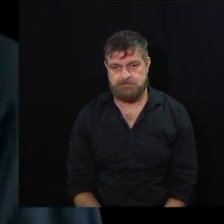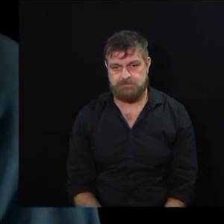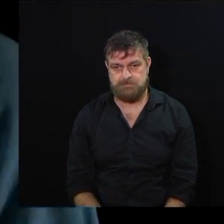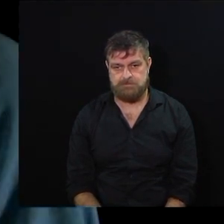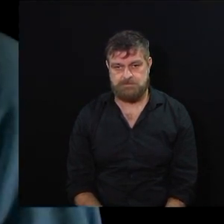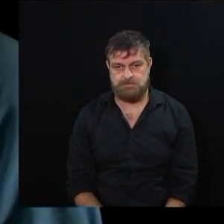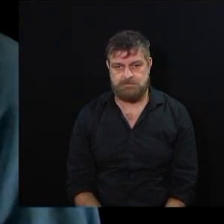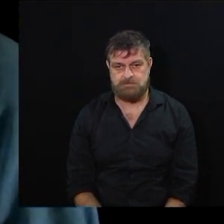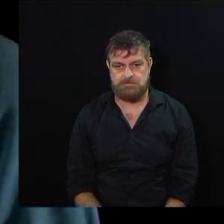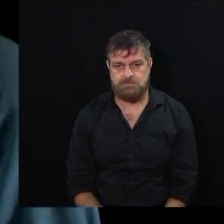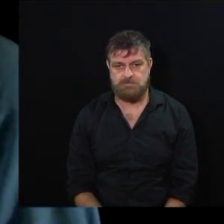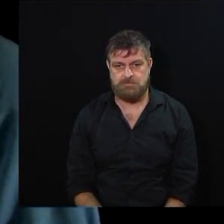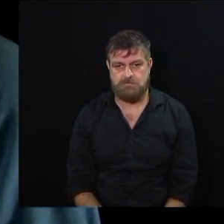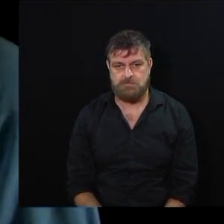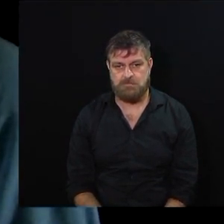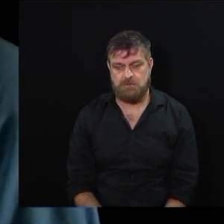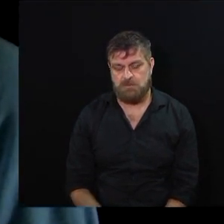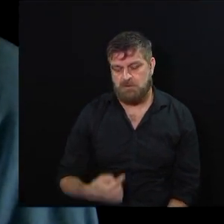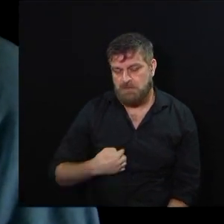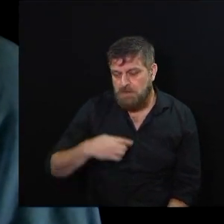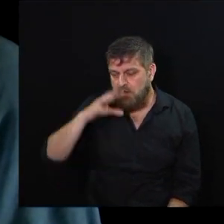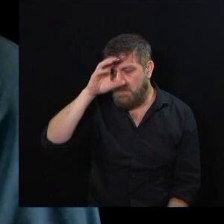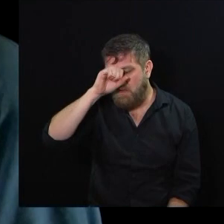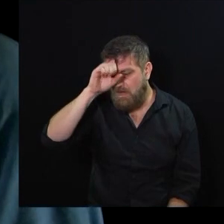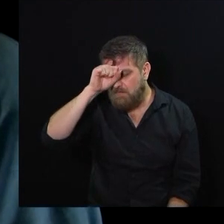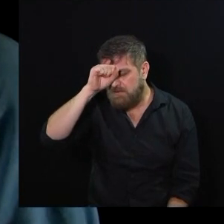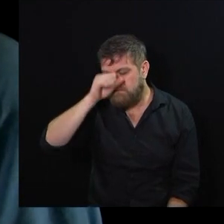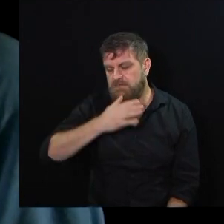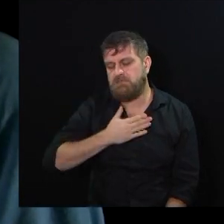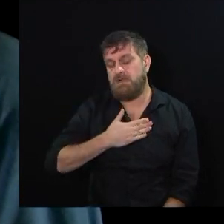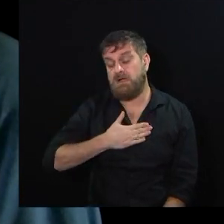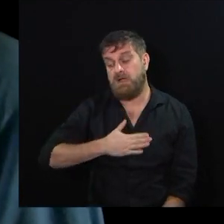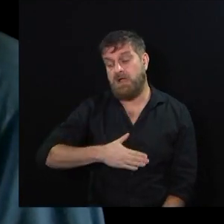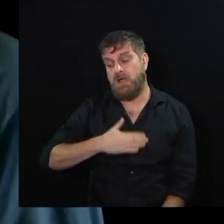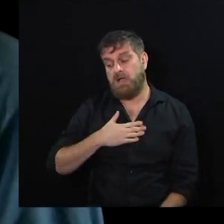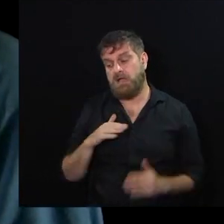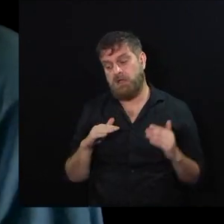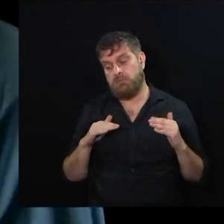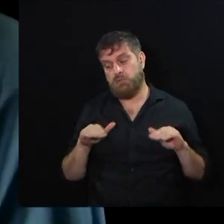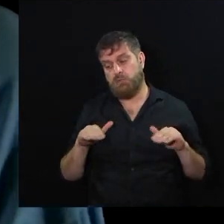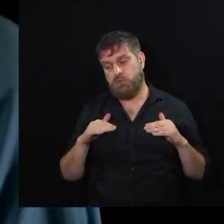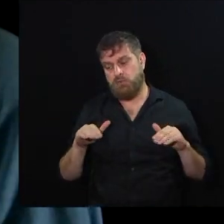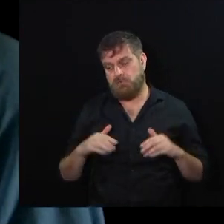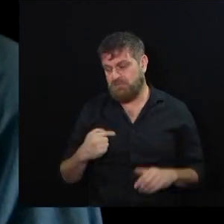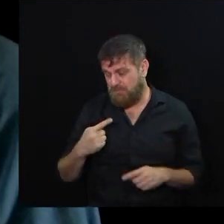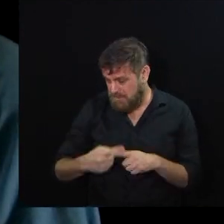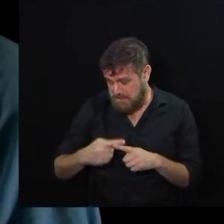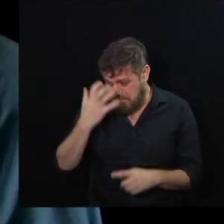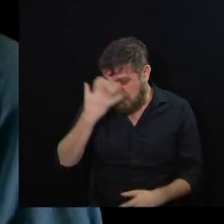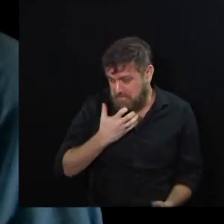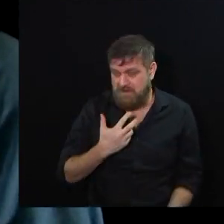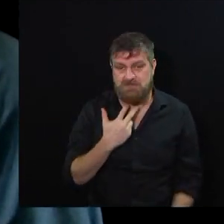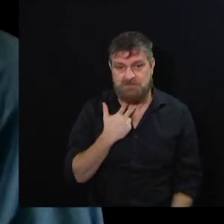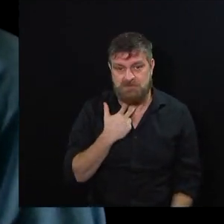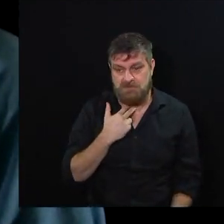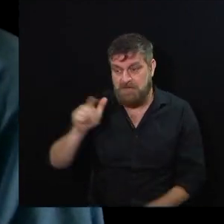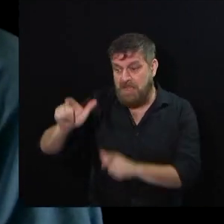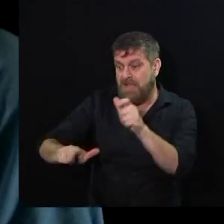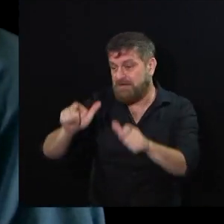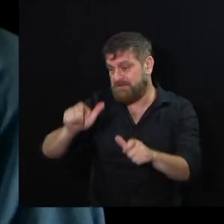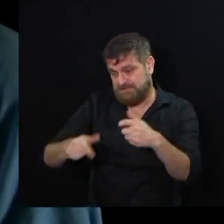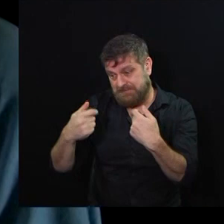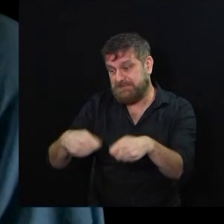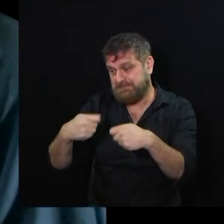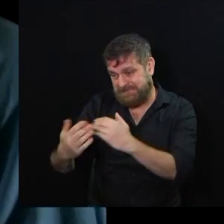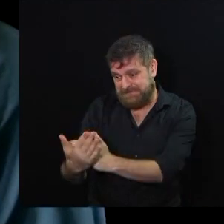Eu aprendi a ficar mais calmo, né? Que bravo não adianta ficar, eu dependo dos outros. Eu nunca gostei de